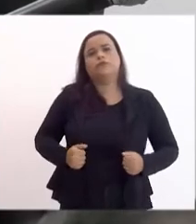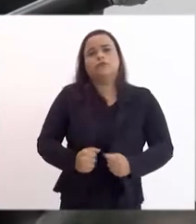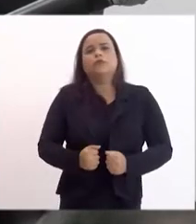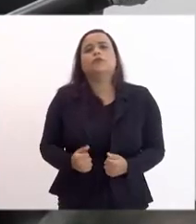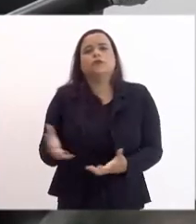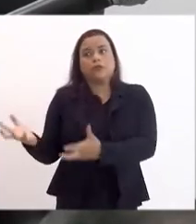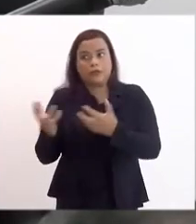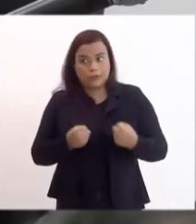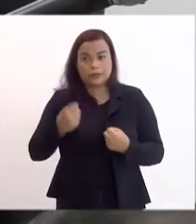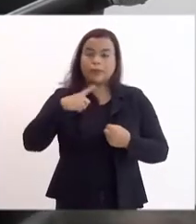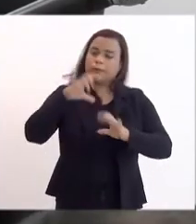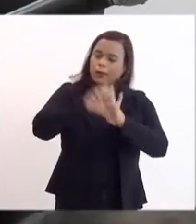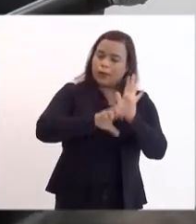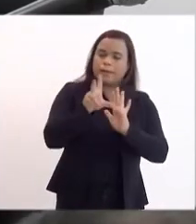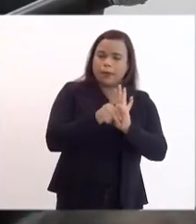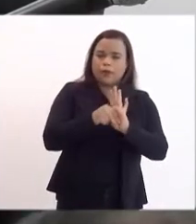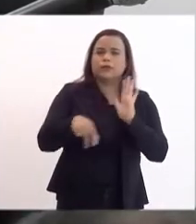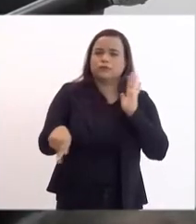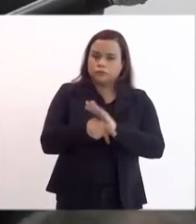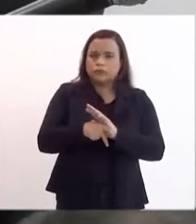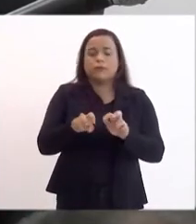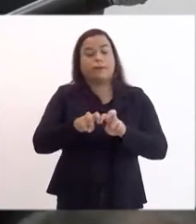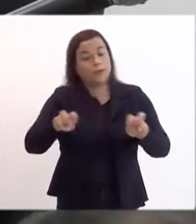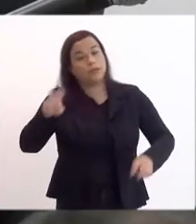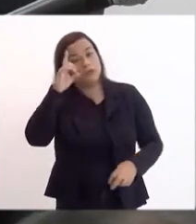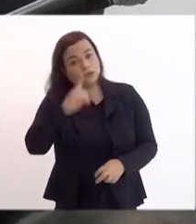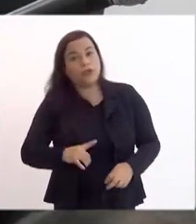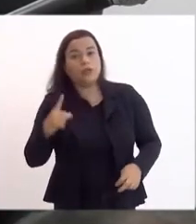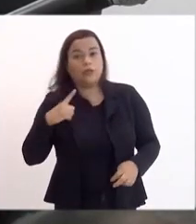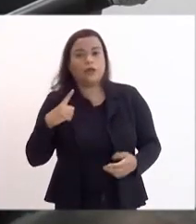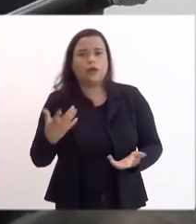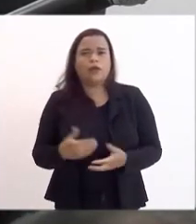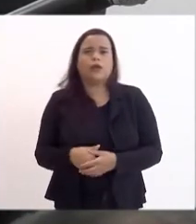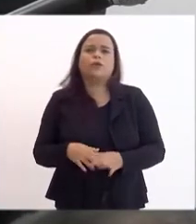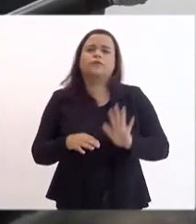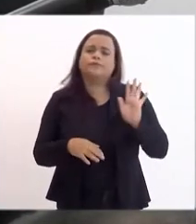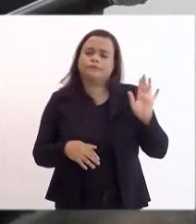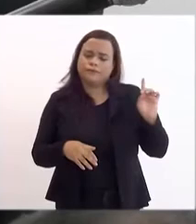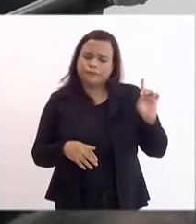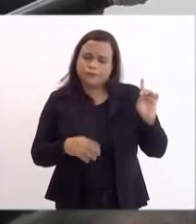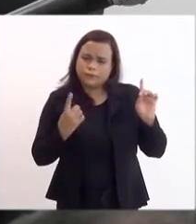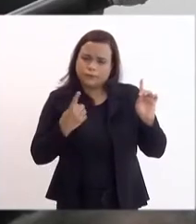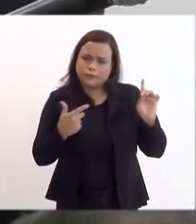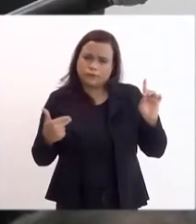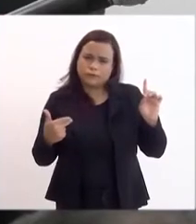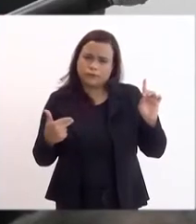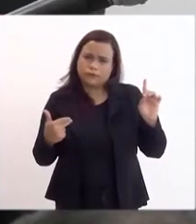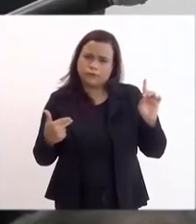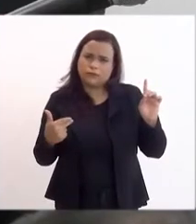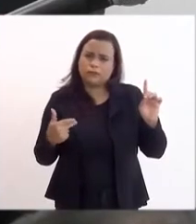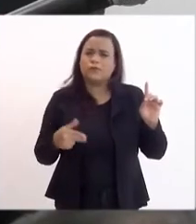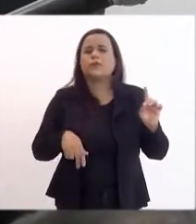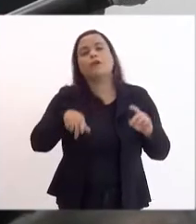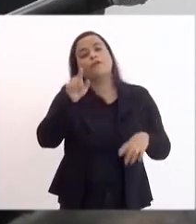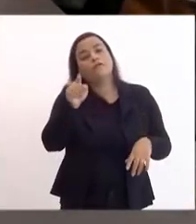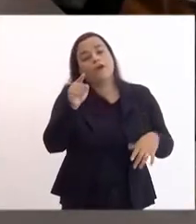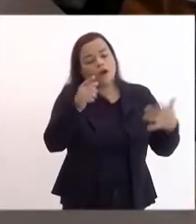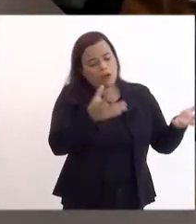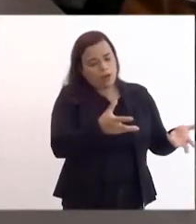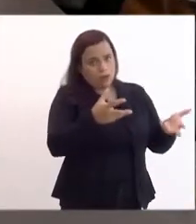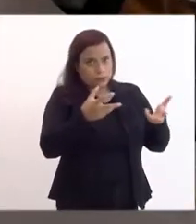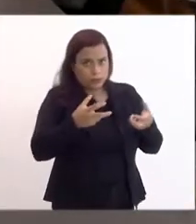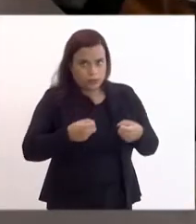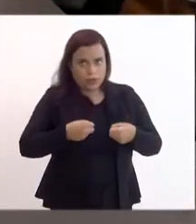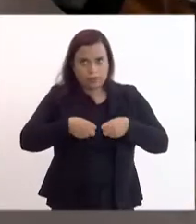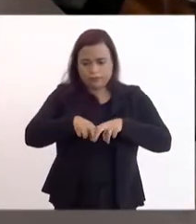recebi as emendas da mesa diretora. Deputado, deixa eu fazer um contraditório. Quando o senhor recebe as emendas da